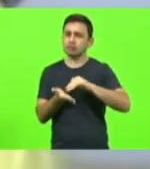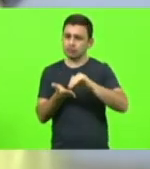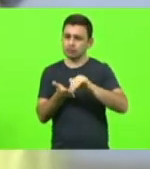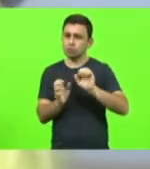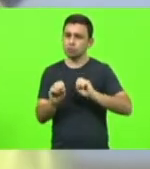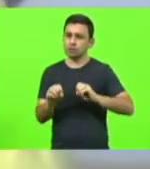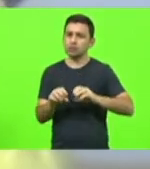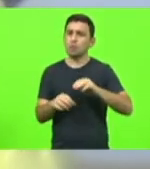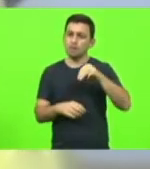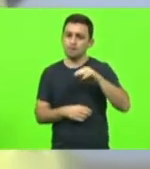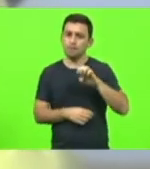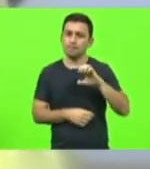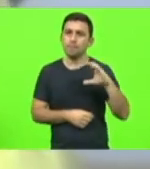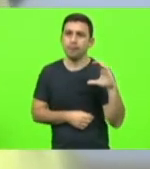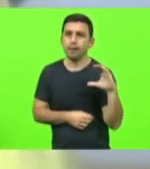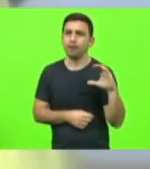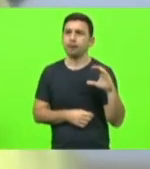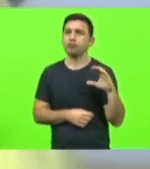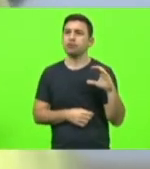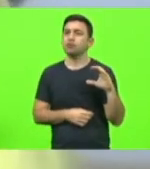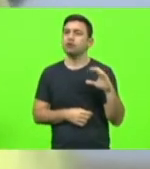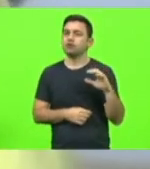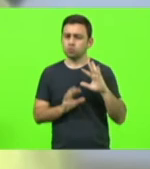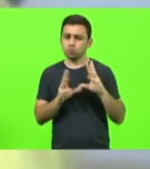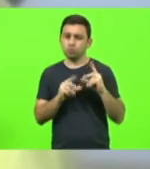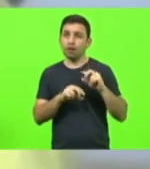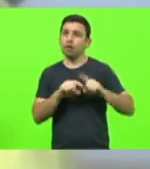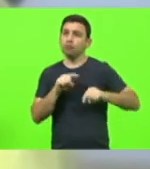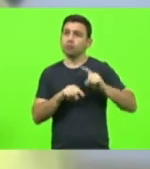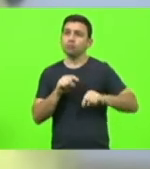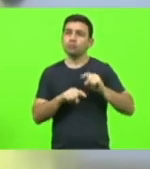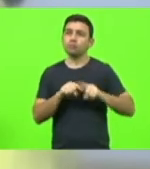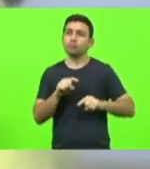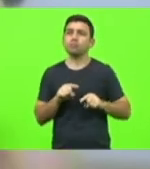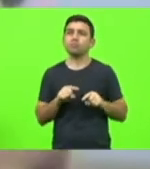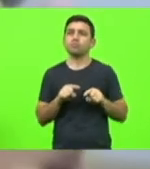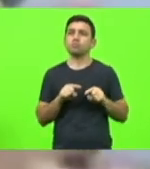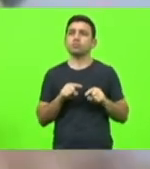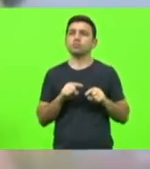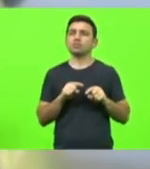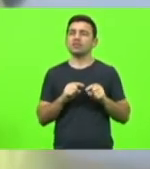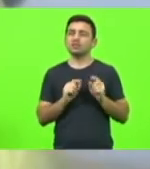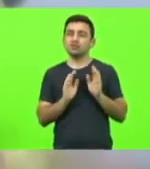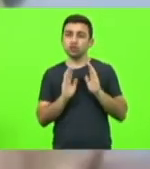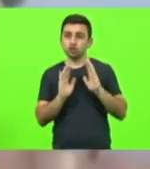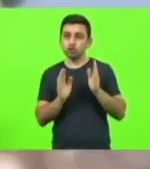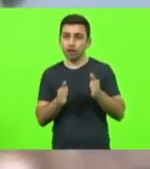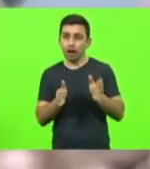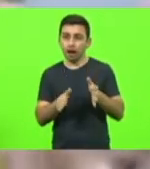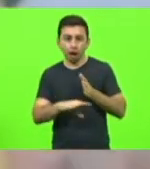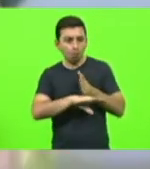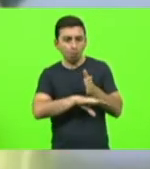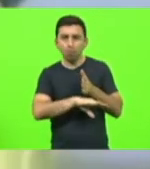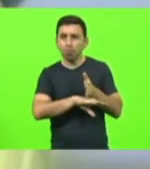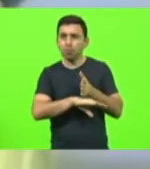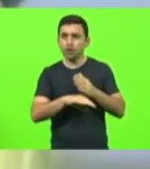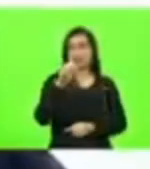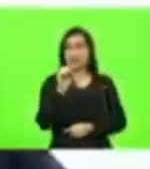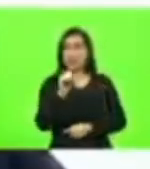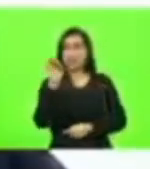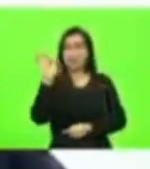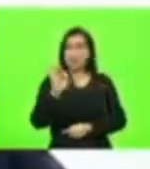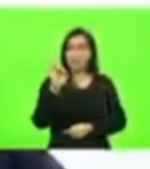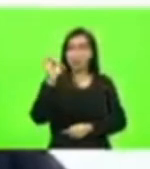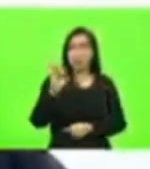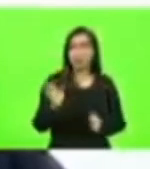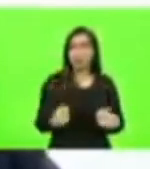pelo MEC, né? Então, esses materiais, eles estão de acesso às escolas indígenas.